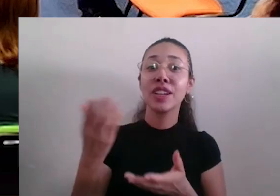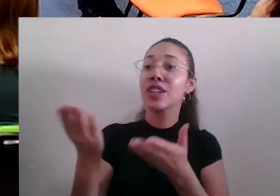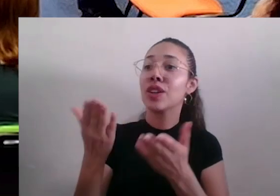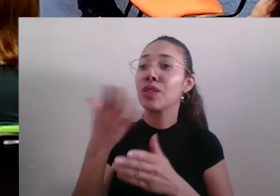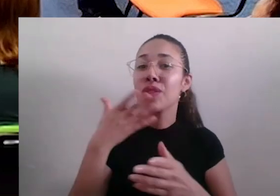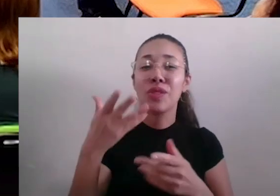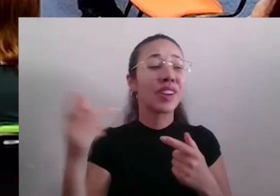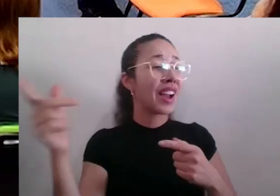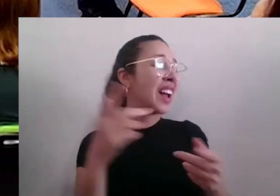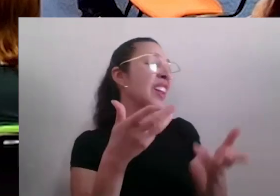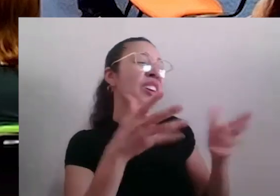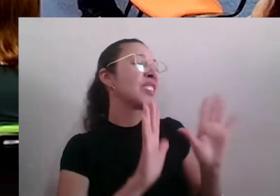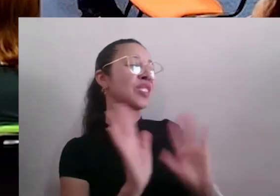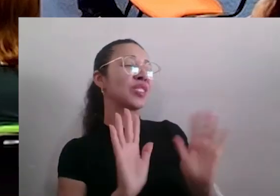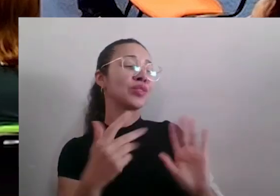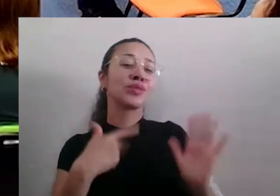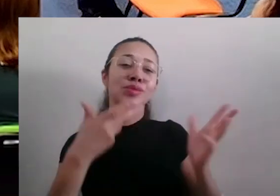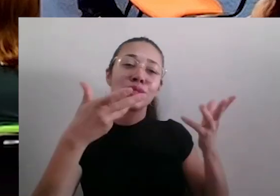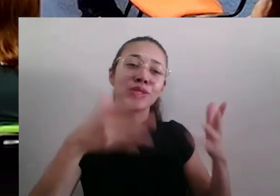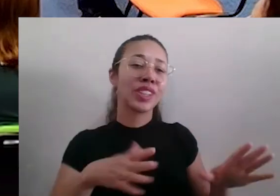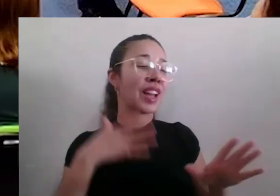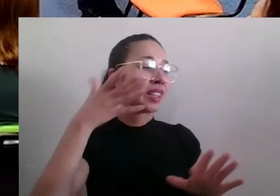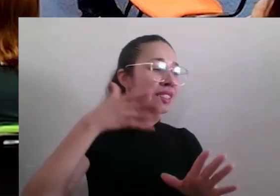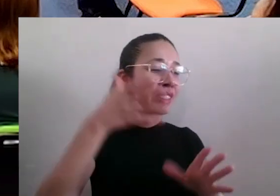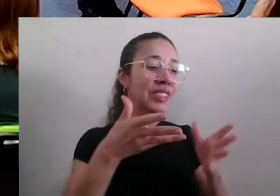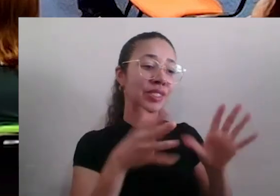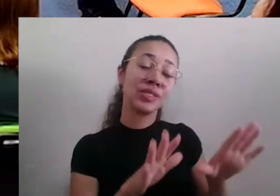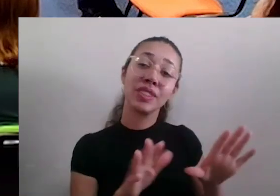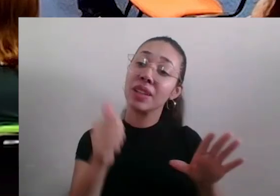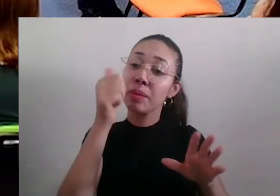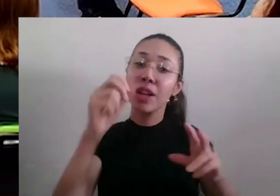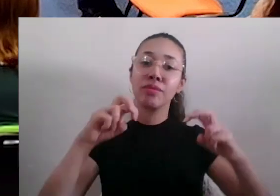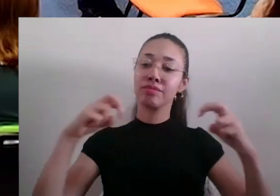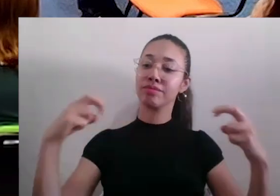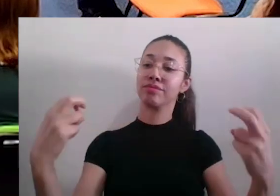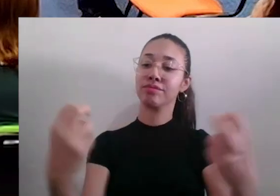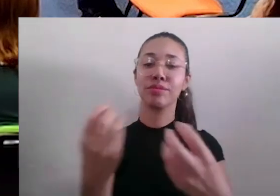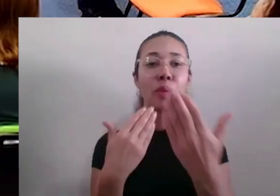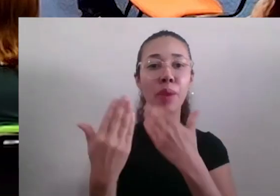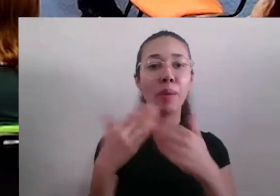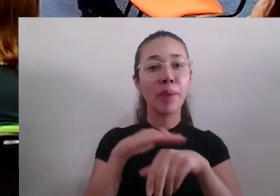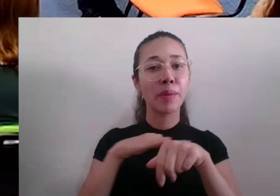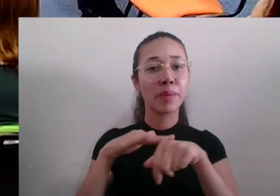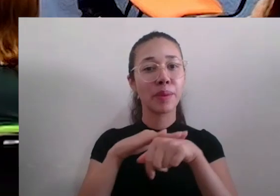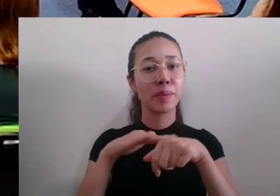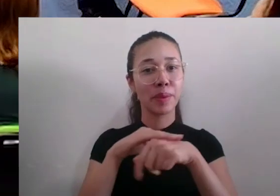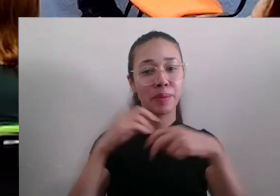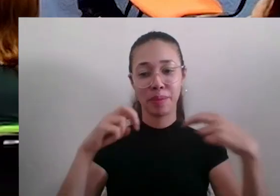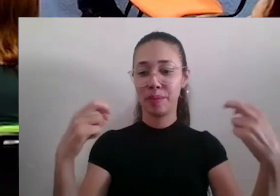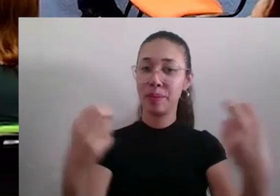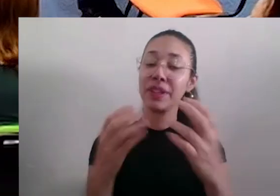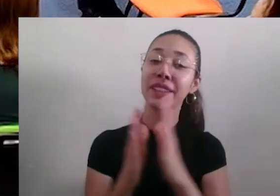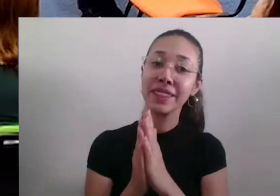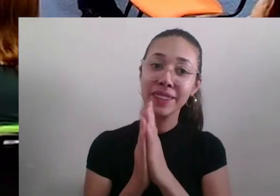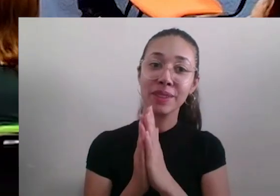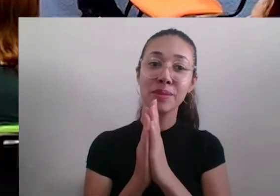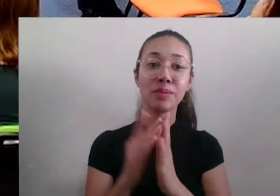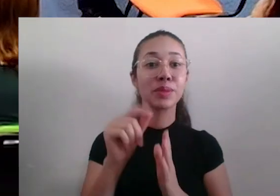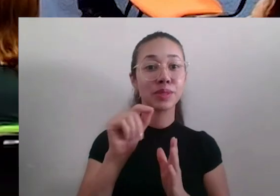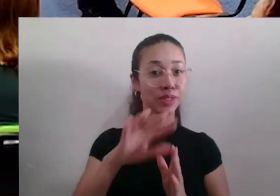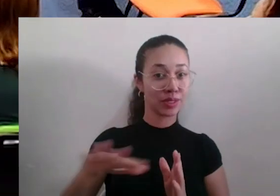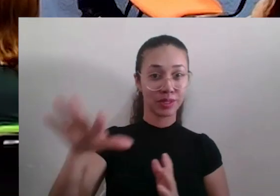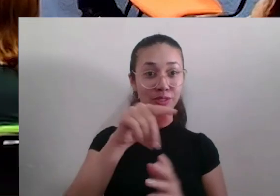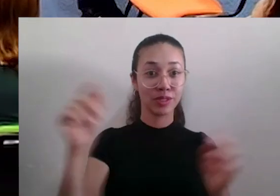palestra e tal então a gente a gente propôs uma roda de conversas então por isso primeira coisa que o eu peço para que todo mundo que está